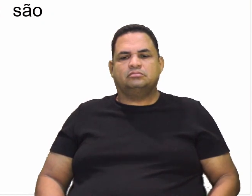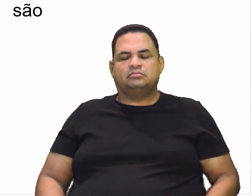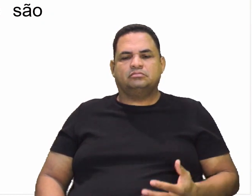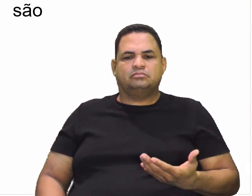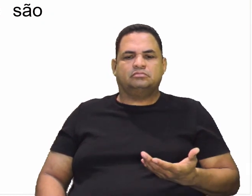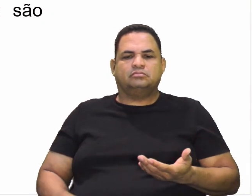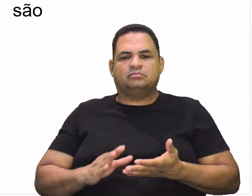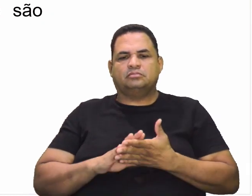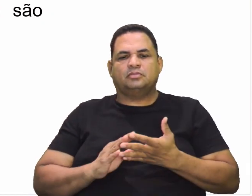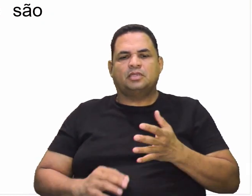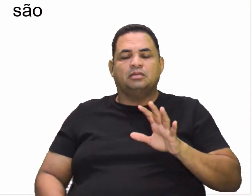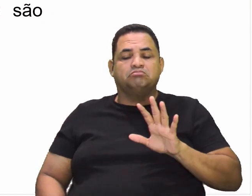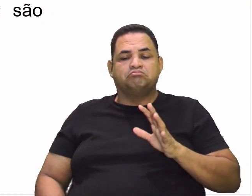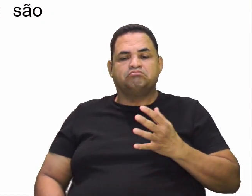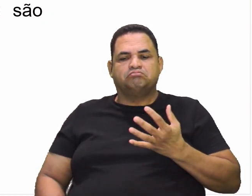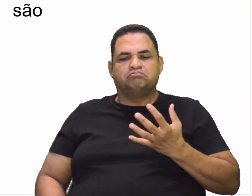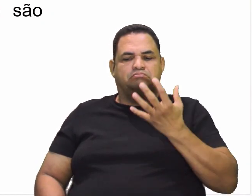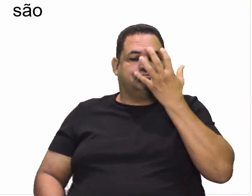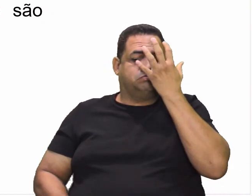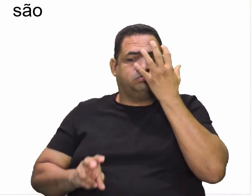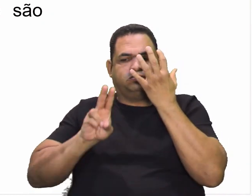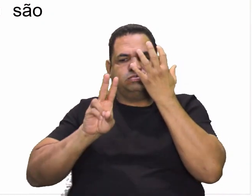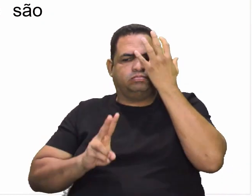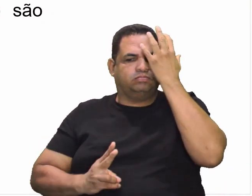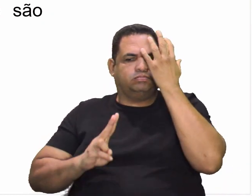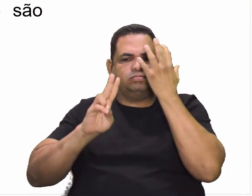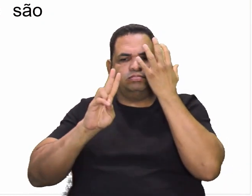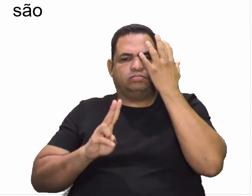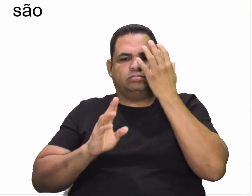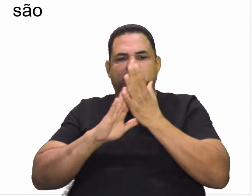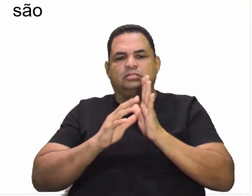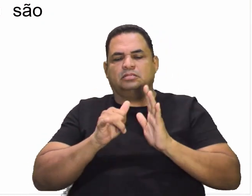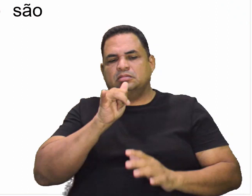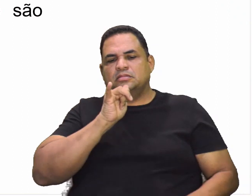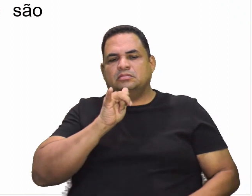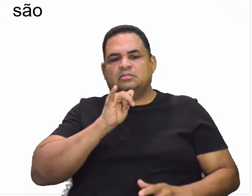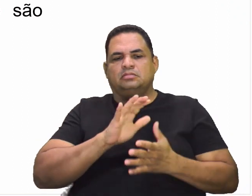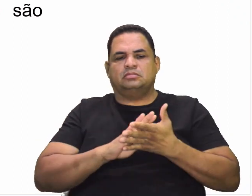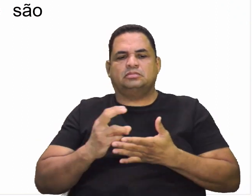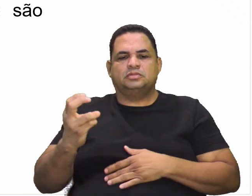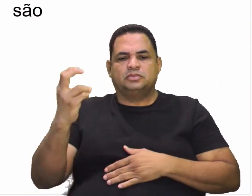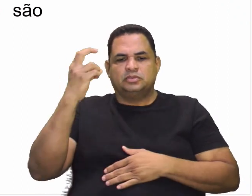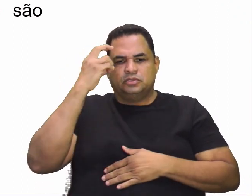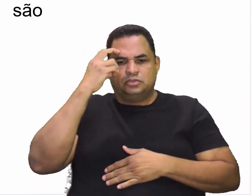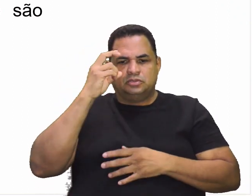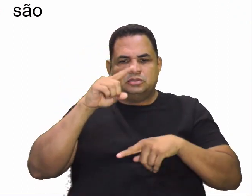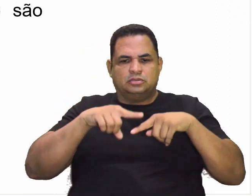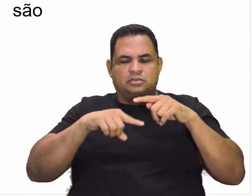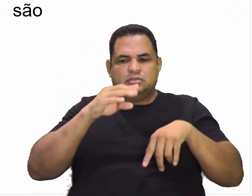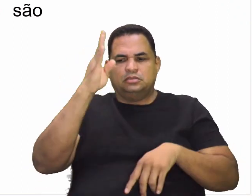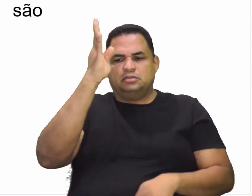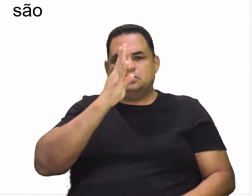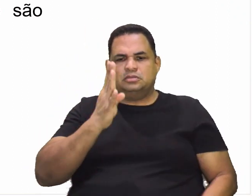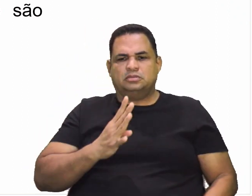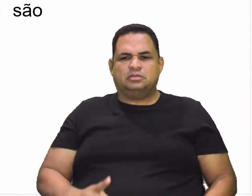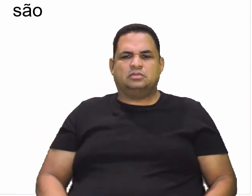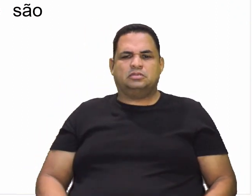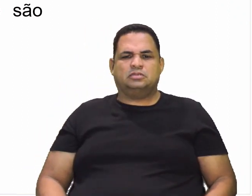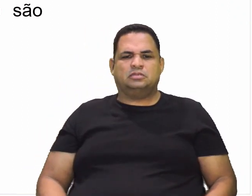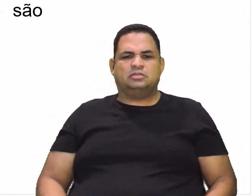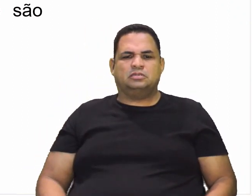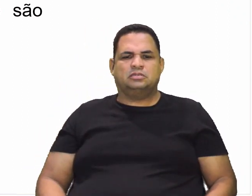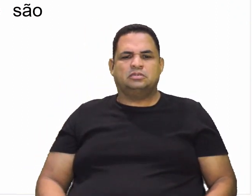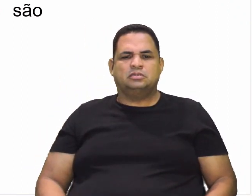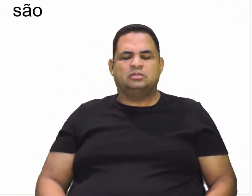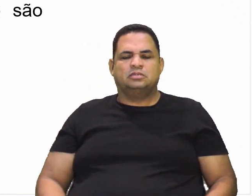Samba de roda. O frevo. Tudo isso são exemplos de cultura material no Brasil. Tá vendo tão bem, mas será que